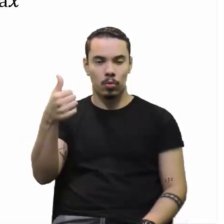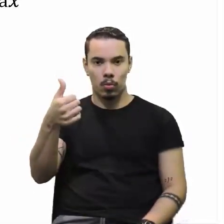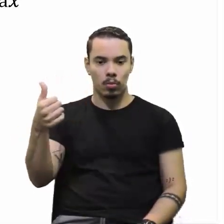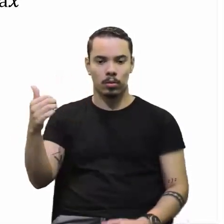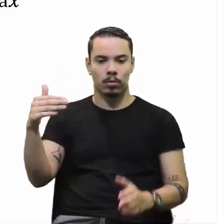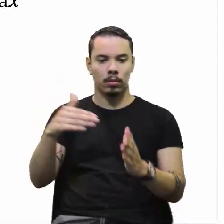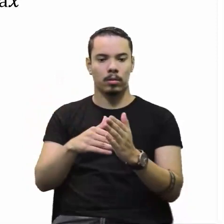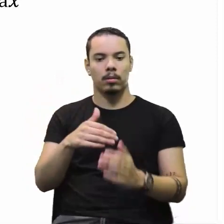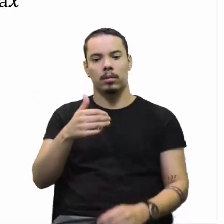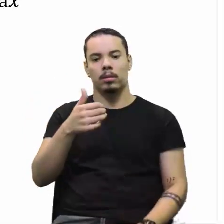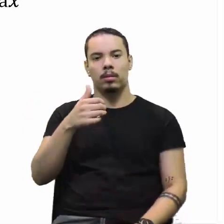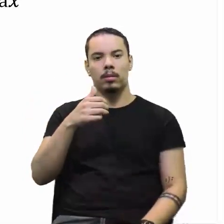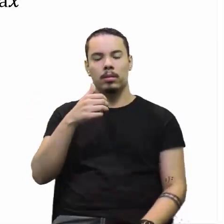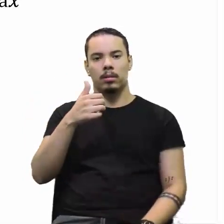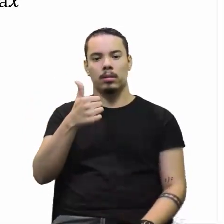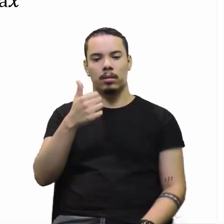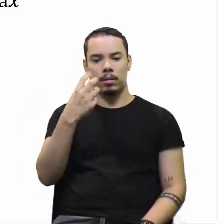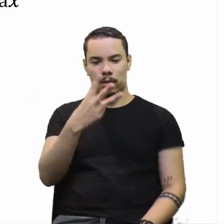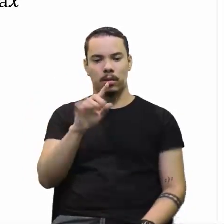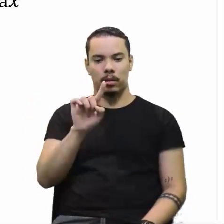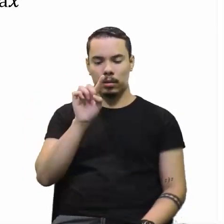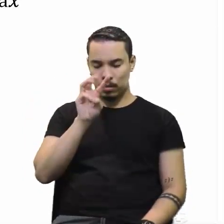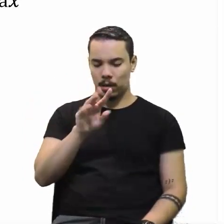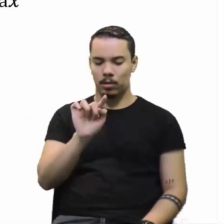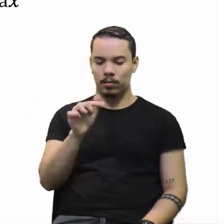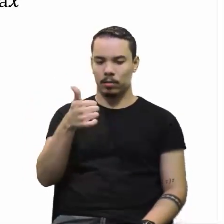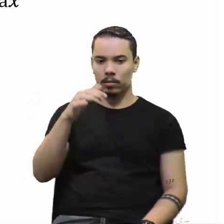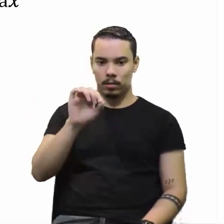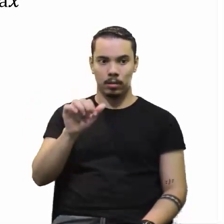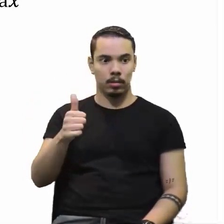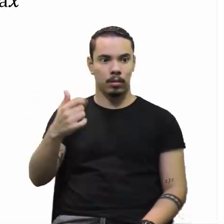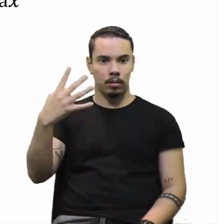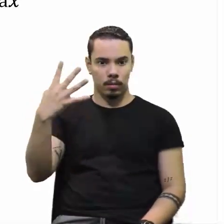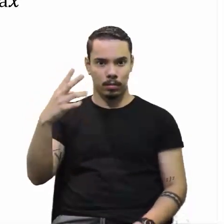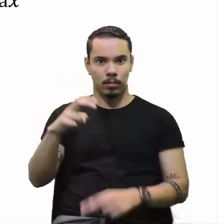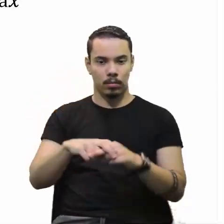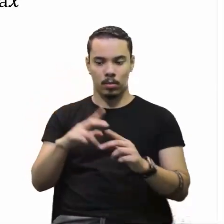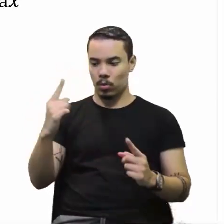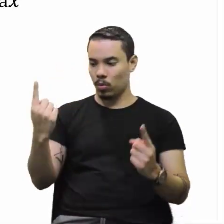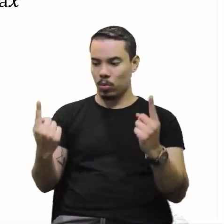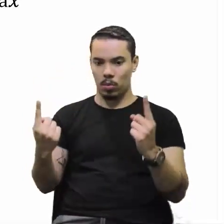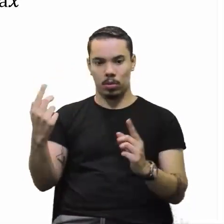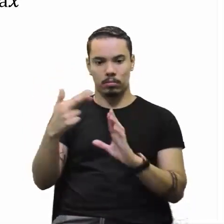a 3 vezes 10 a 14 Hz. Então, a ordem de grandeza aí de 3, né?